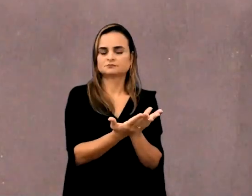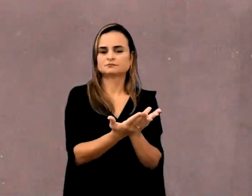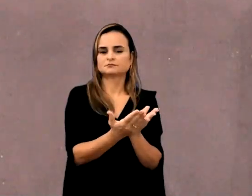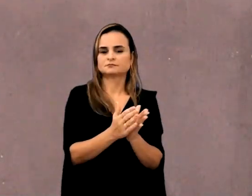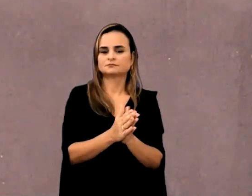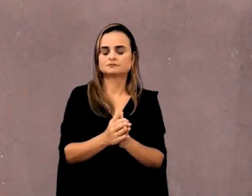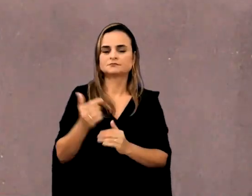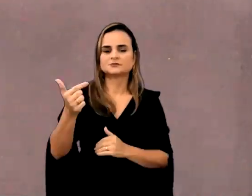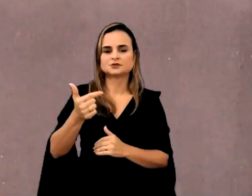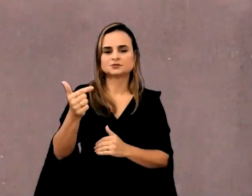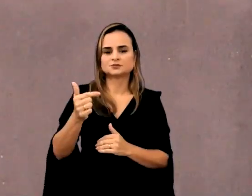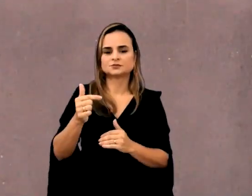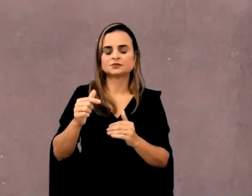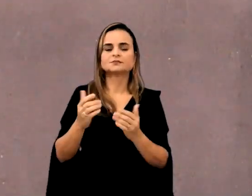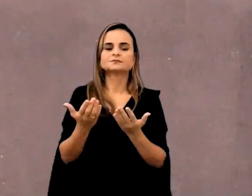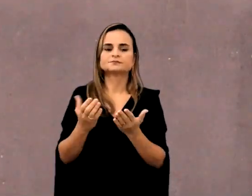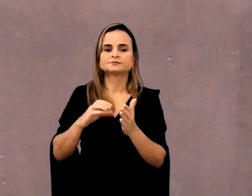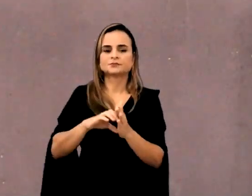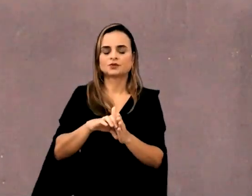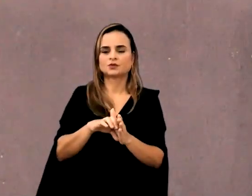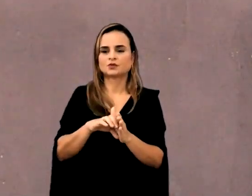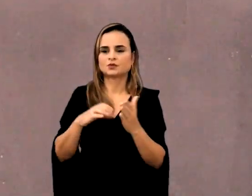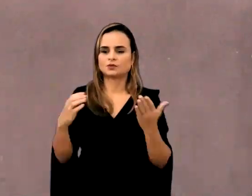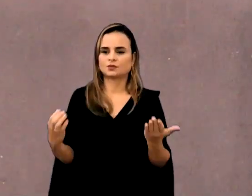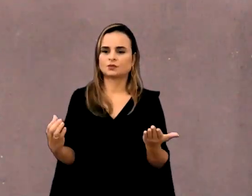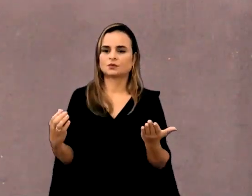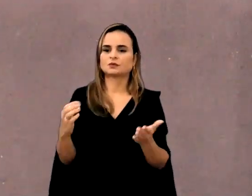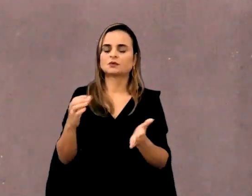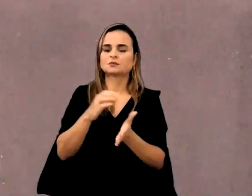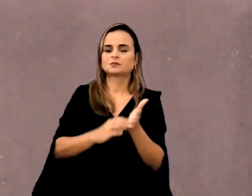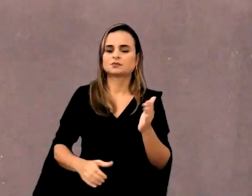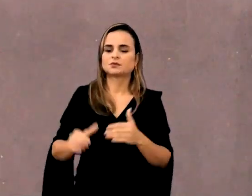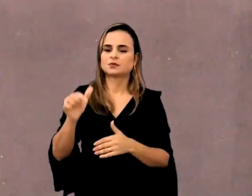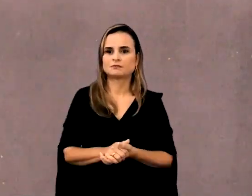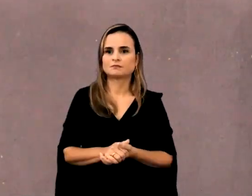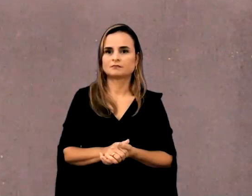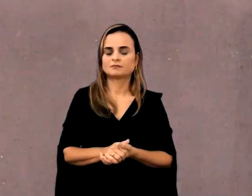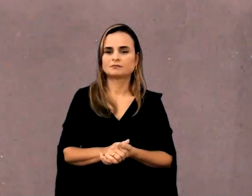no livro de 2 Crônicas, capítulo 7,